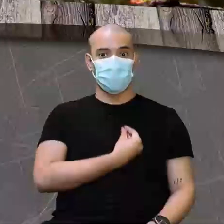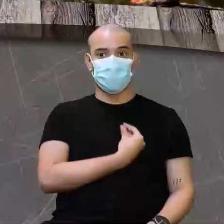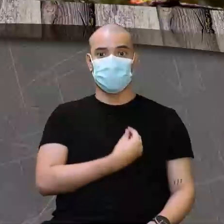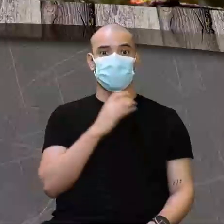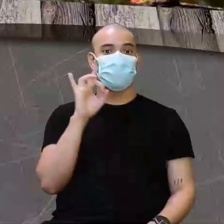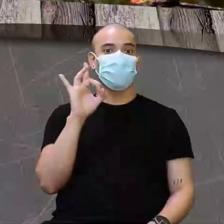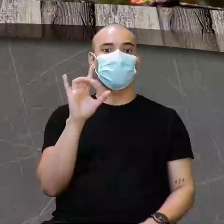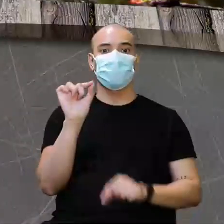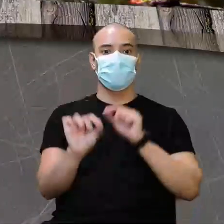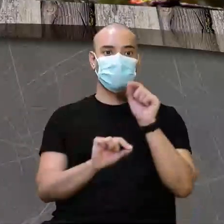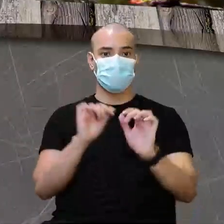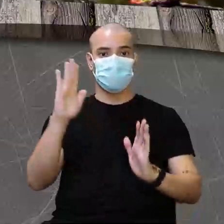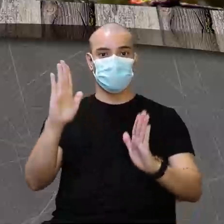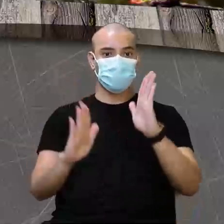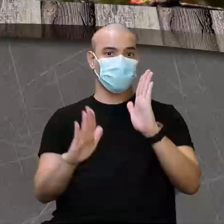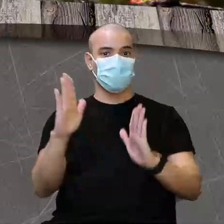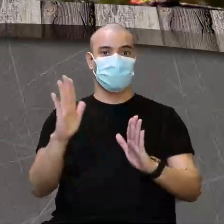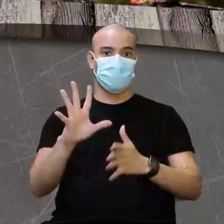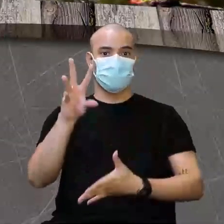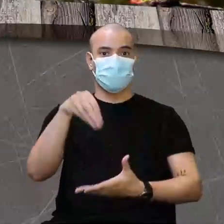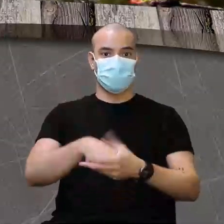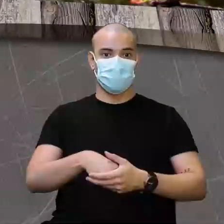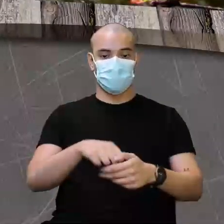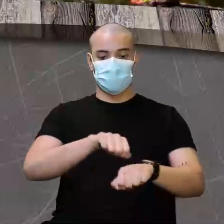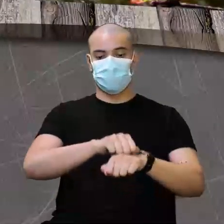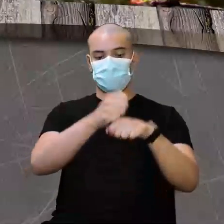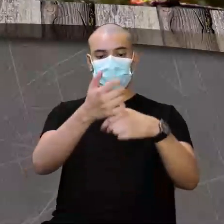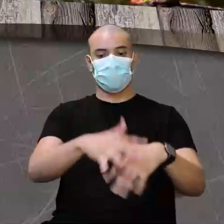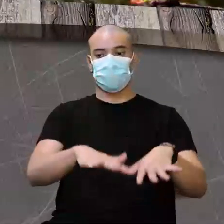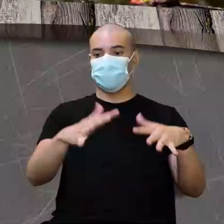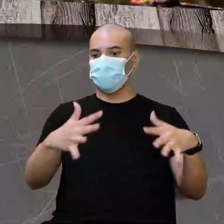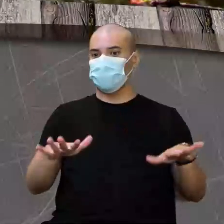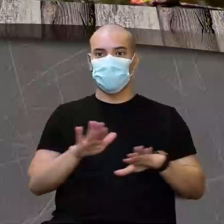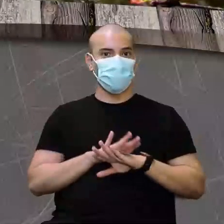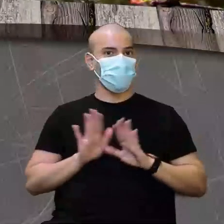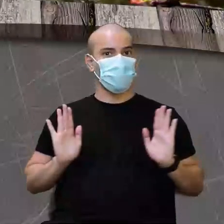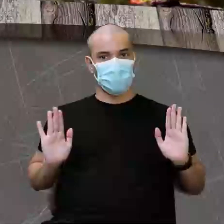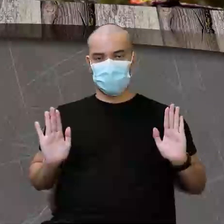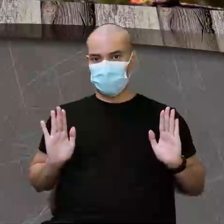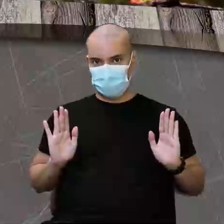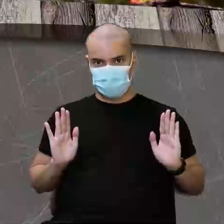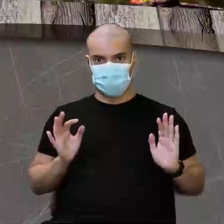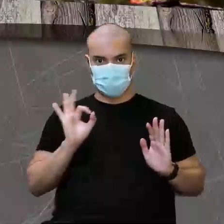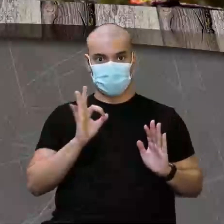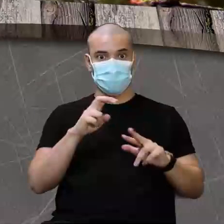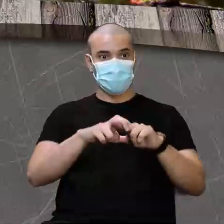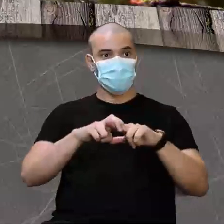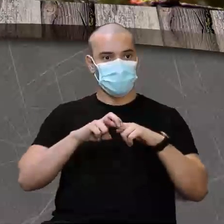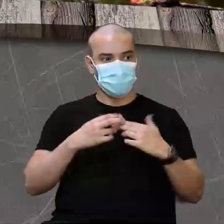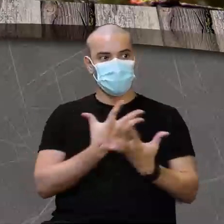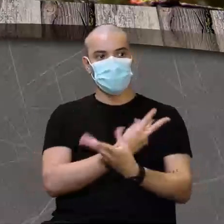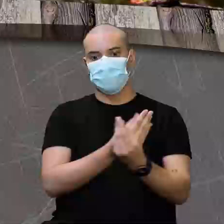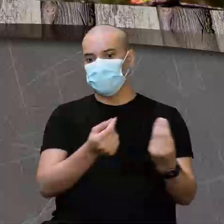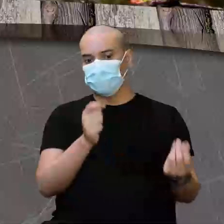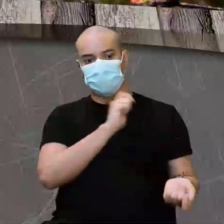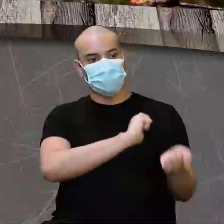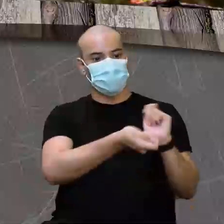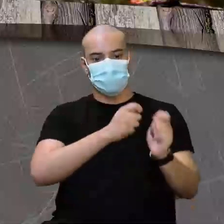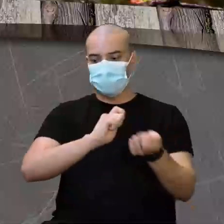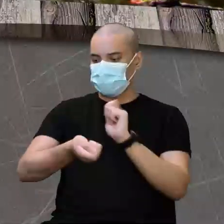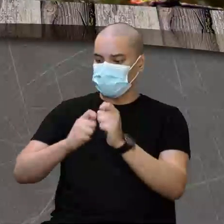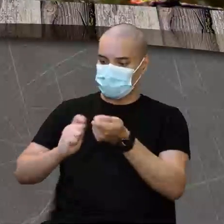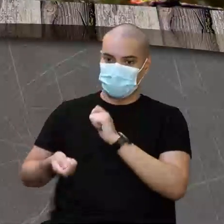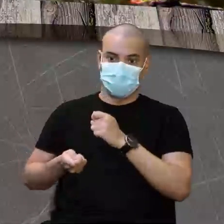damos conta, nesse período, era que estava se desenvolvendo dentro do ambiente aquático. Então, muitas modificações, a